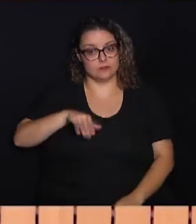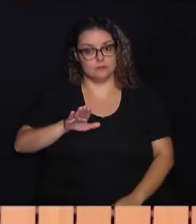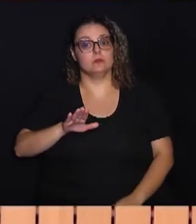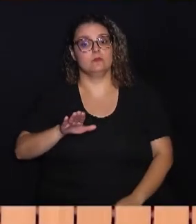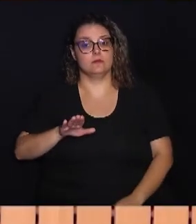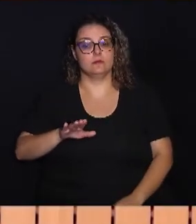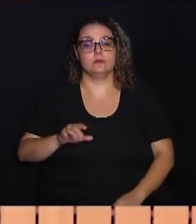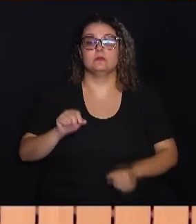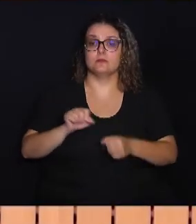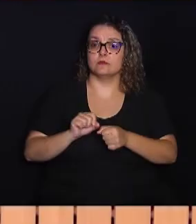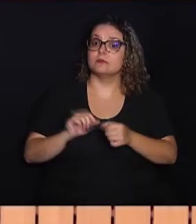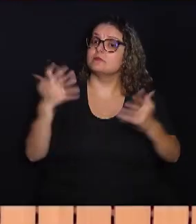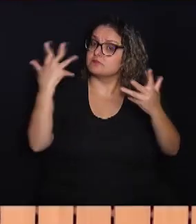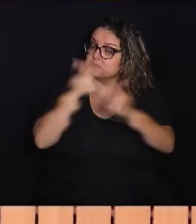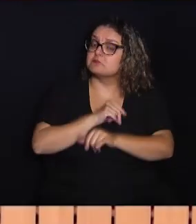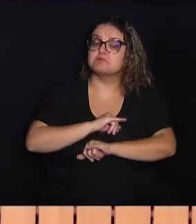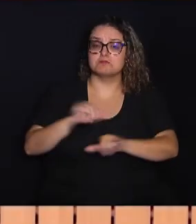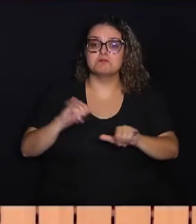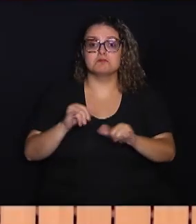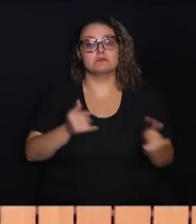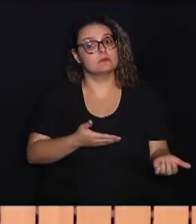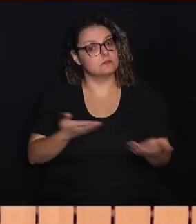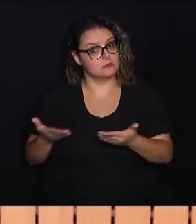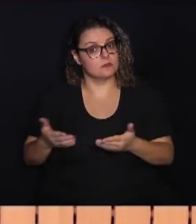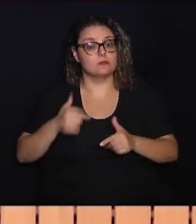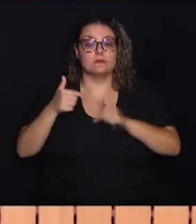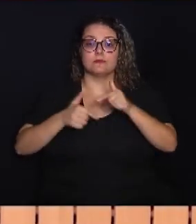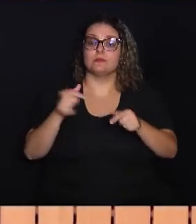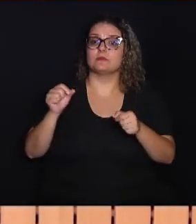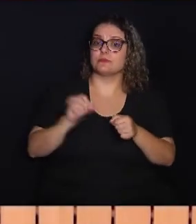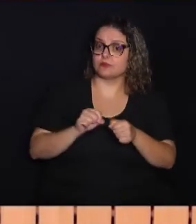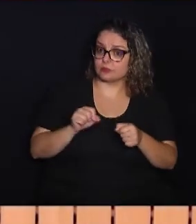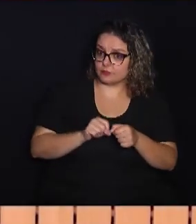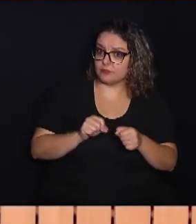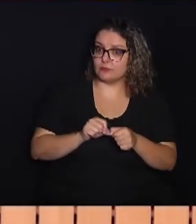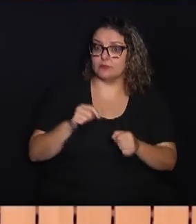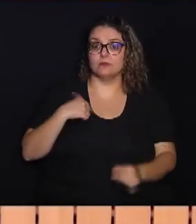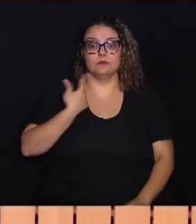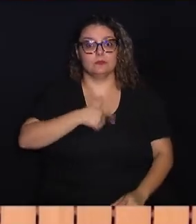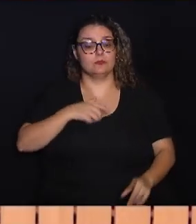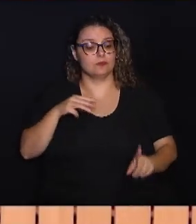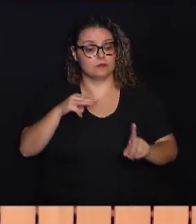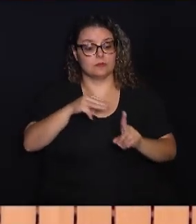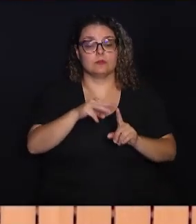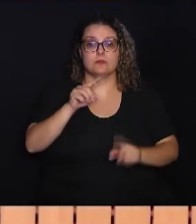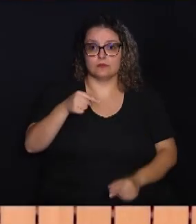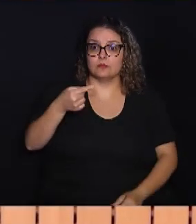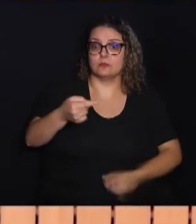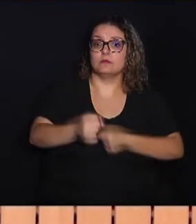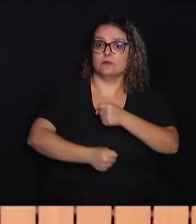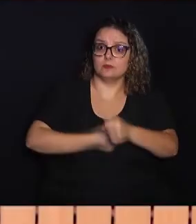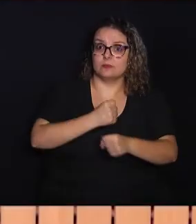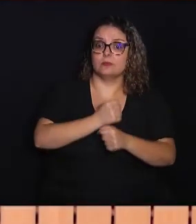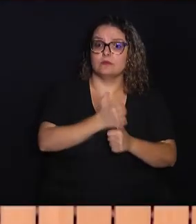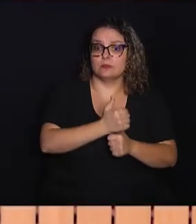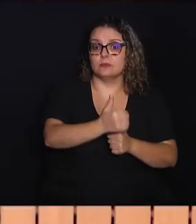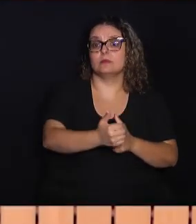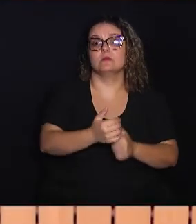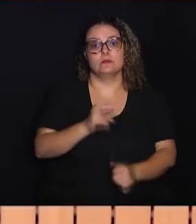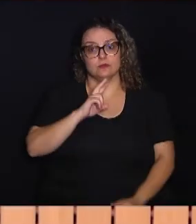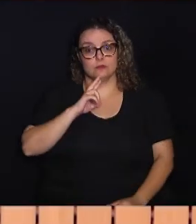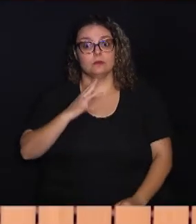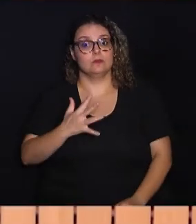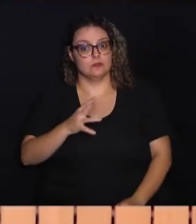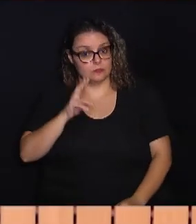fizemos uma linda campan apresentamos os trabalhos realizados nossas metas para o próximo mandato e o resultado foi